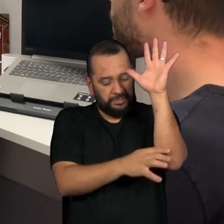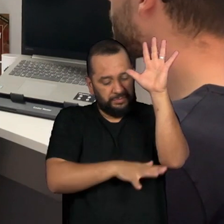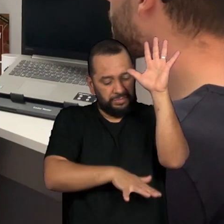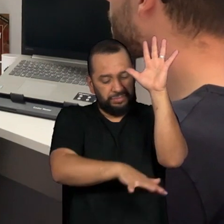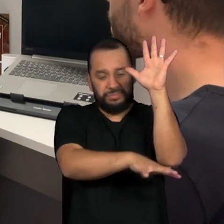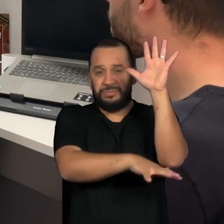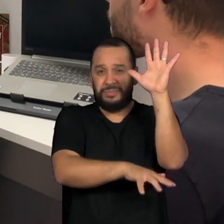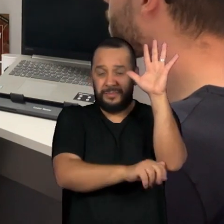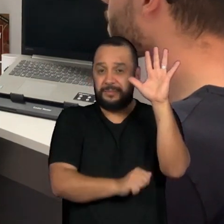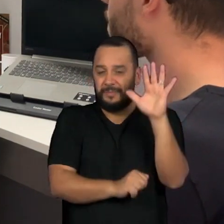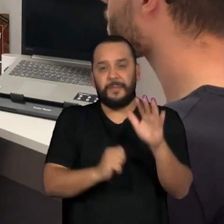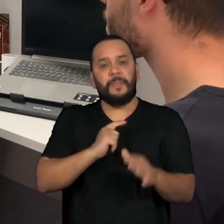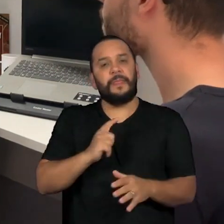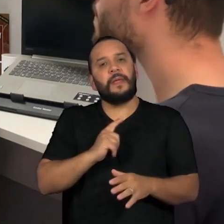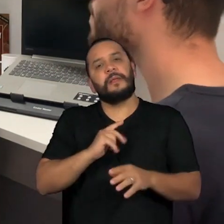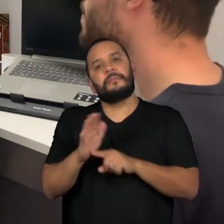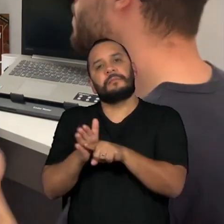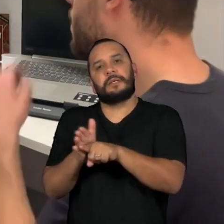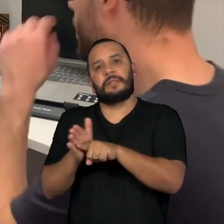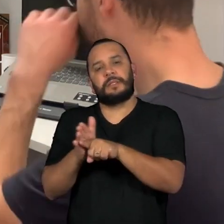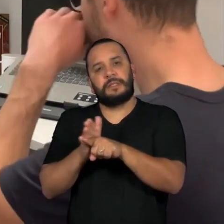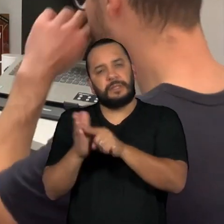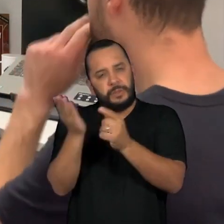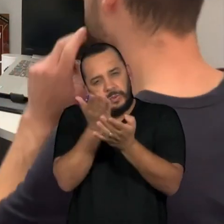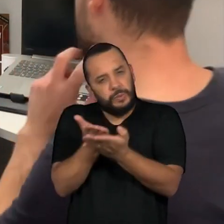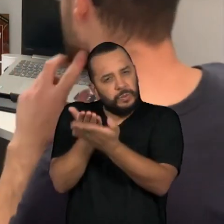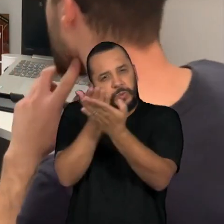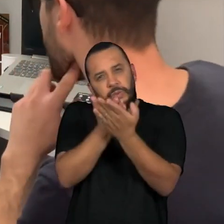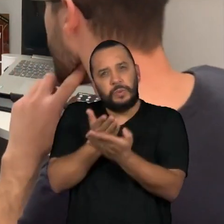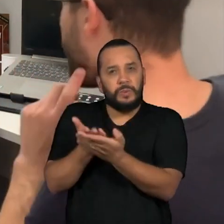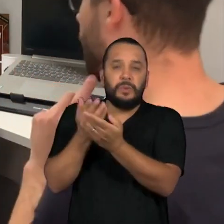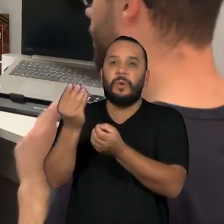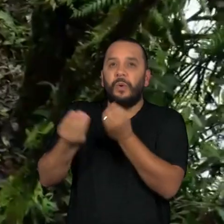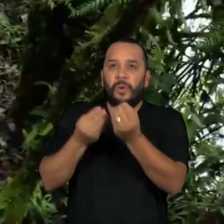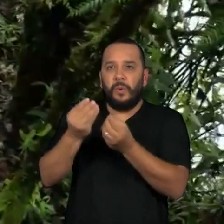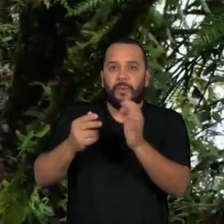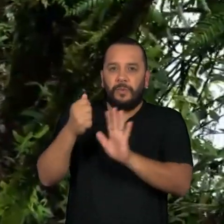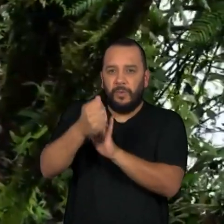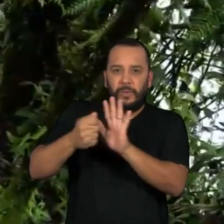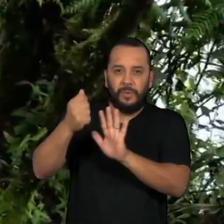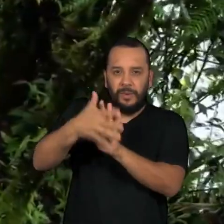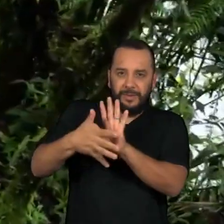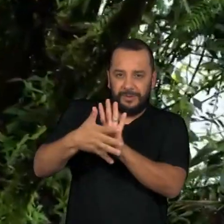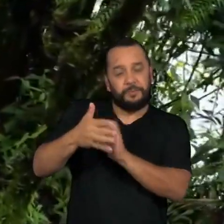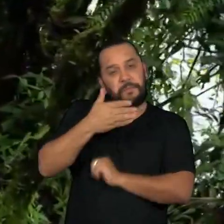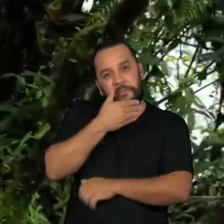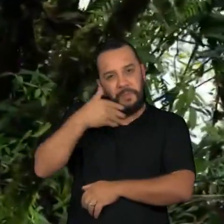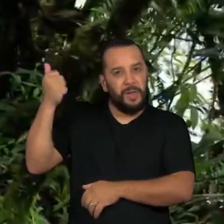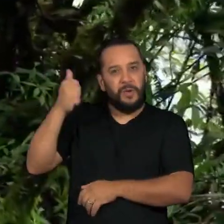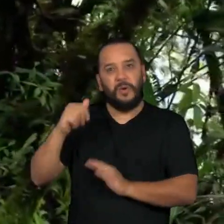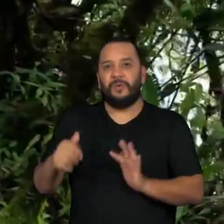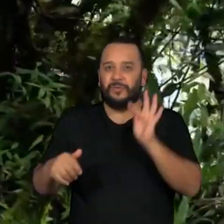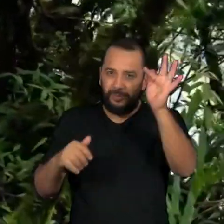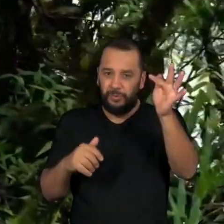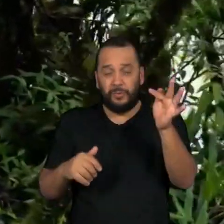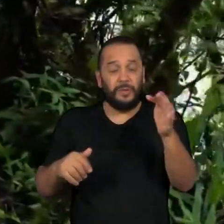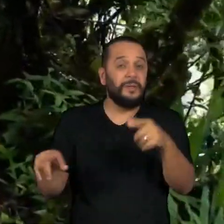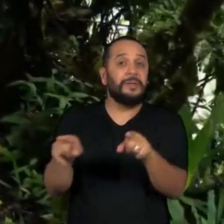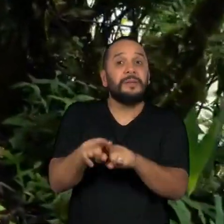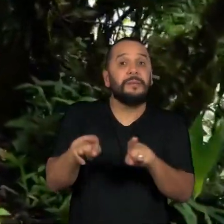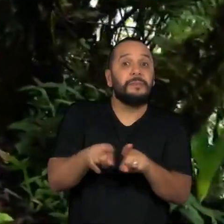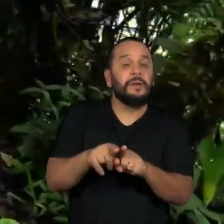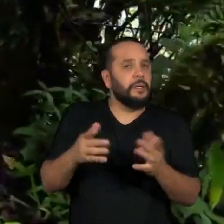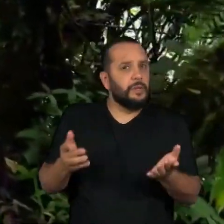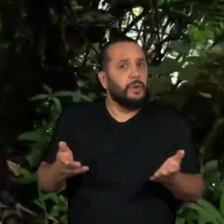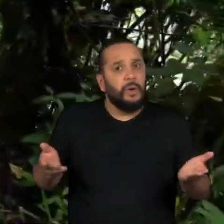Novos estudos já estão sendo realizados para aprimorar o programa de computador e tentar investigar como os serviços